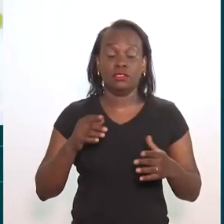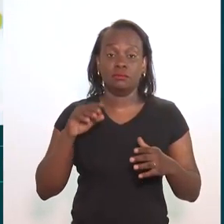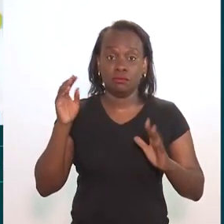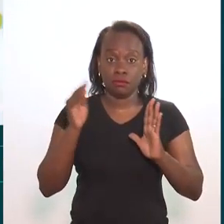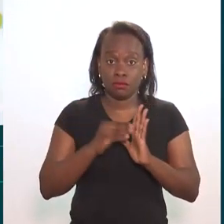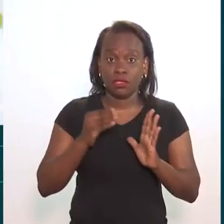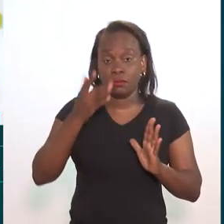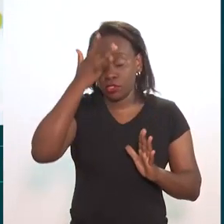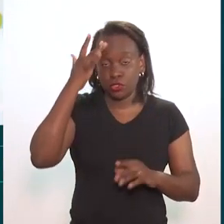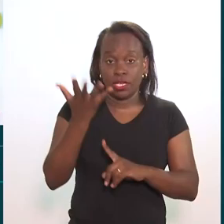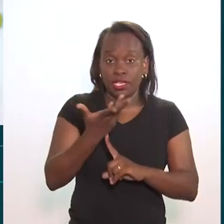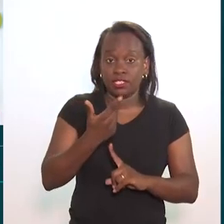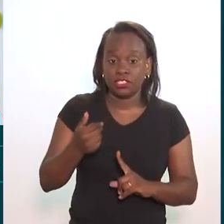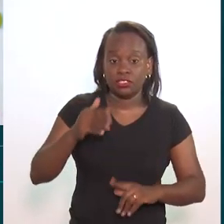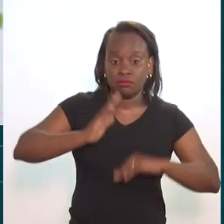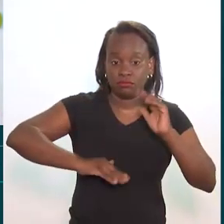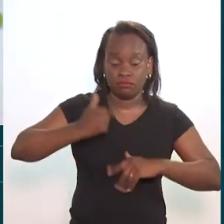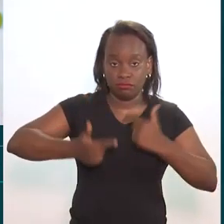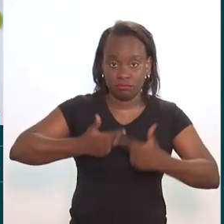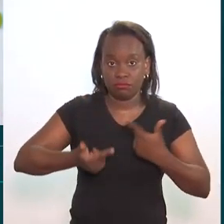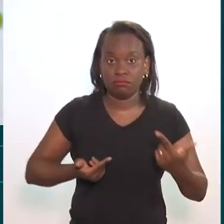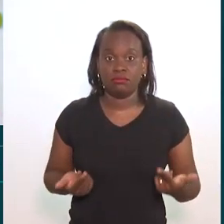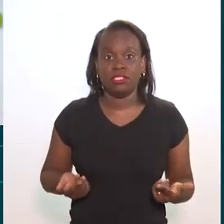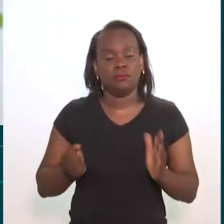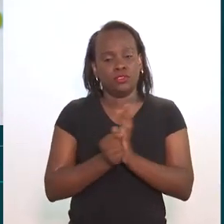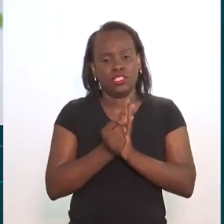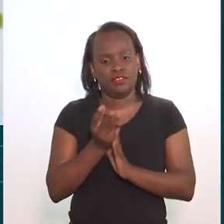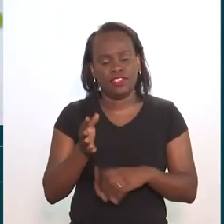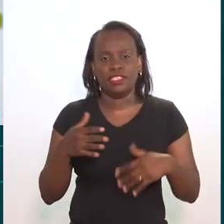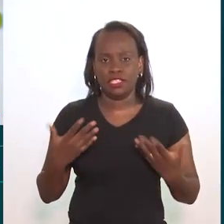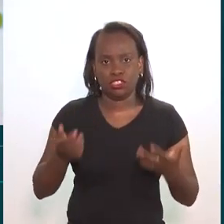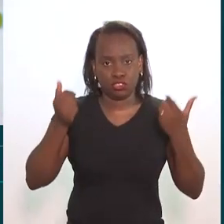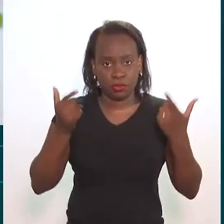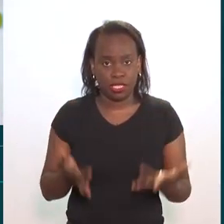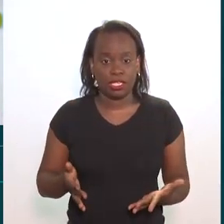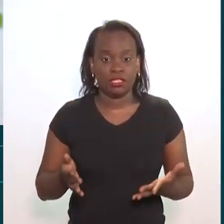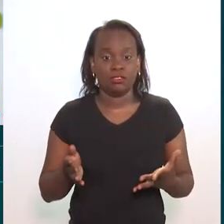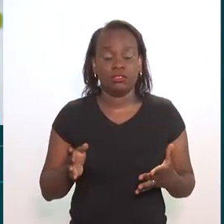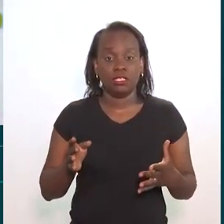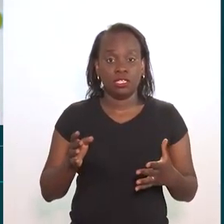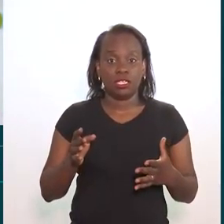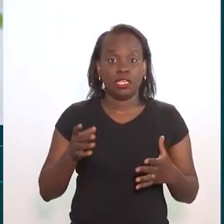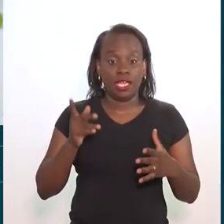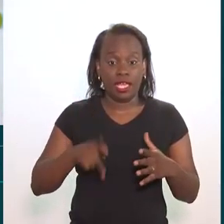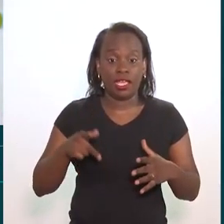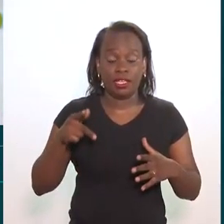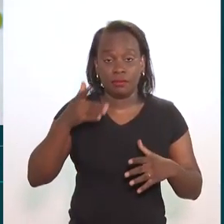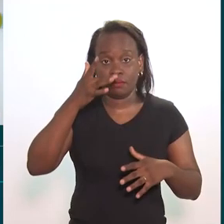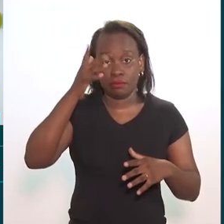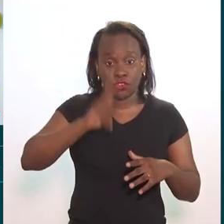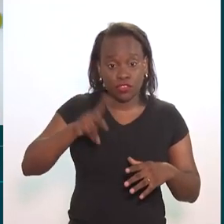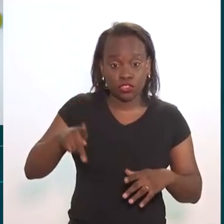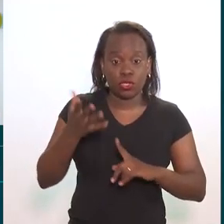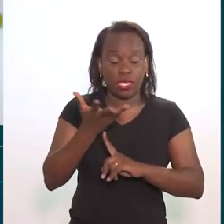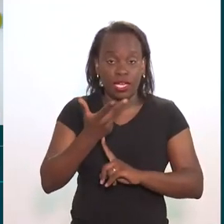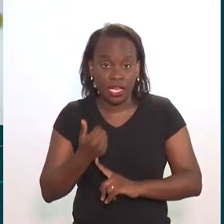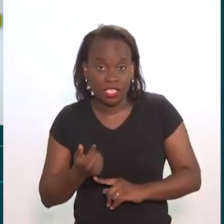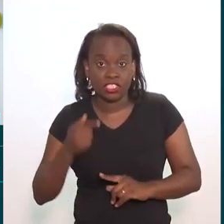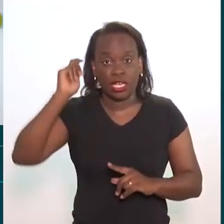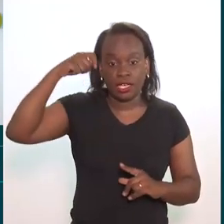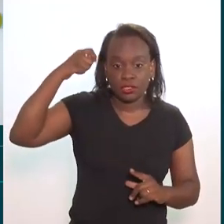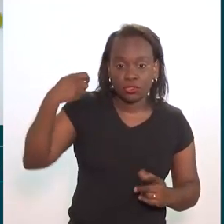que colocam o artista, muitas vezes, e aí o artista que eu estou falando, eu estou falando dos artistas, estou falando do professor